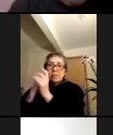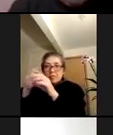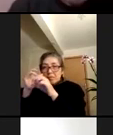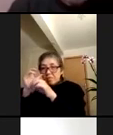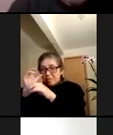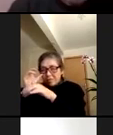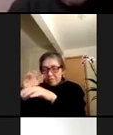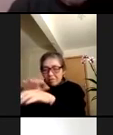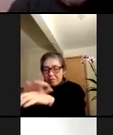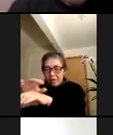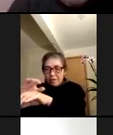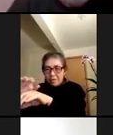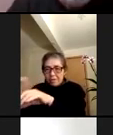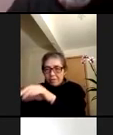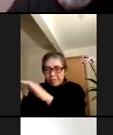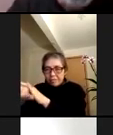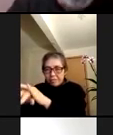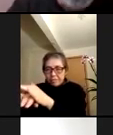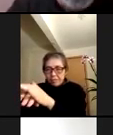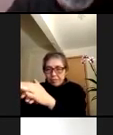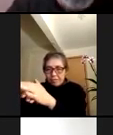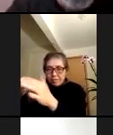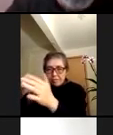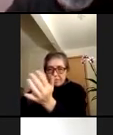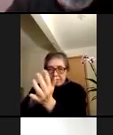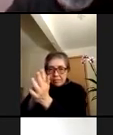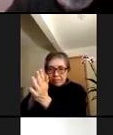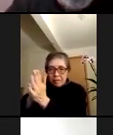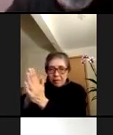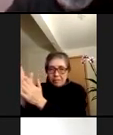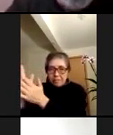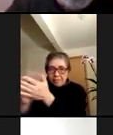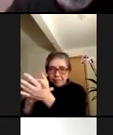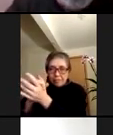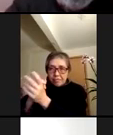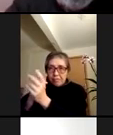aí um pouco e o que desencadeia a relação saúde e meio ambiente.